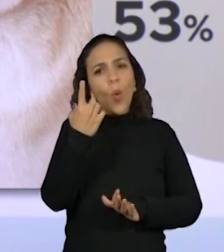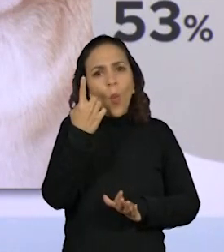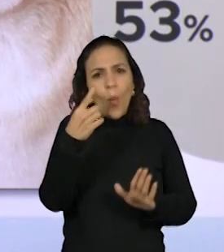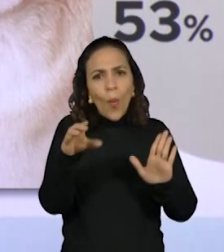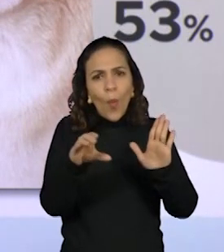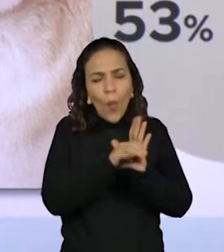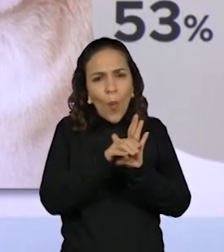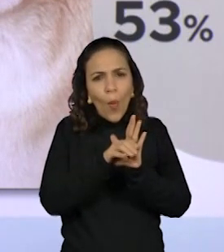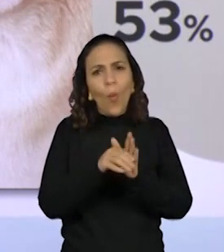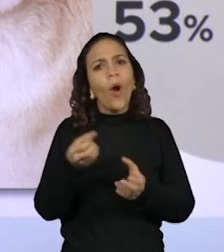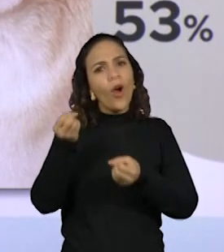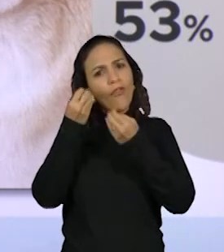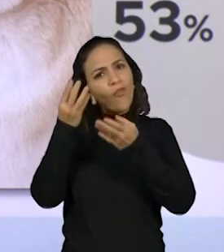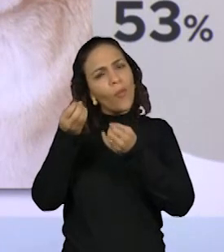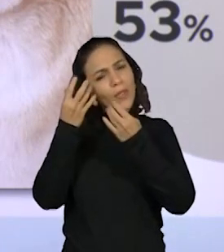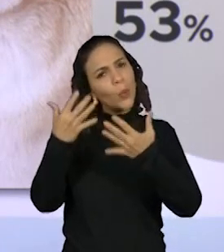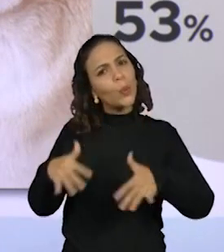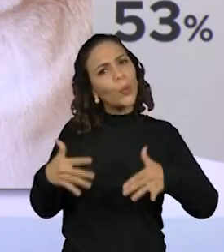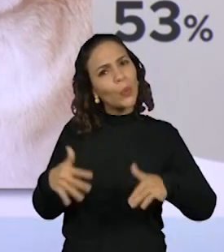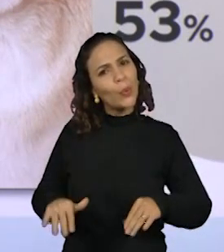informações em um parágrafo.